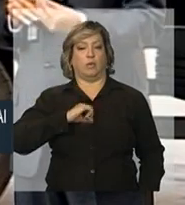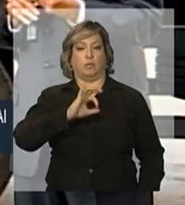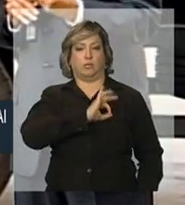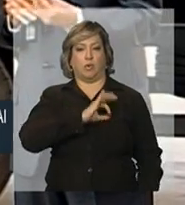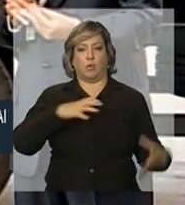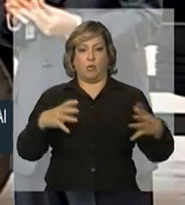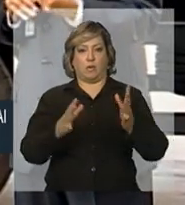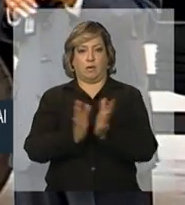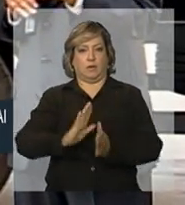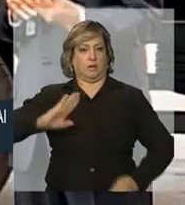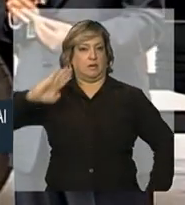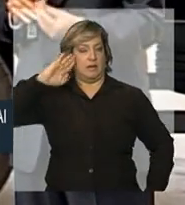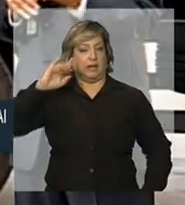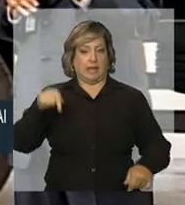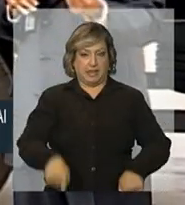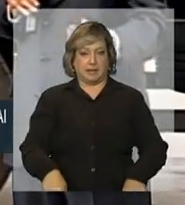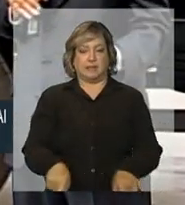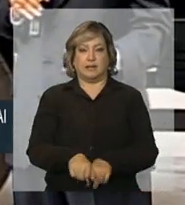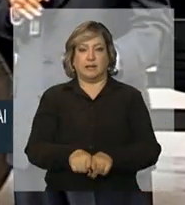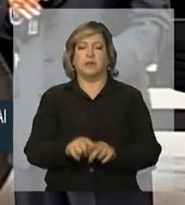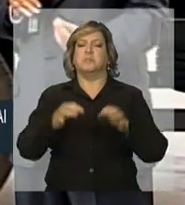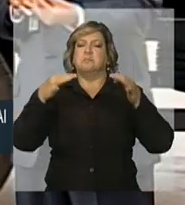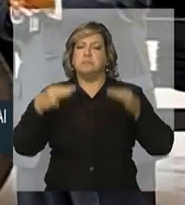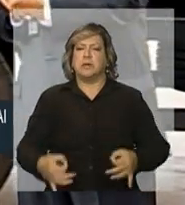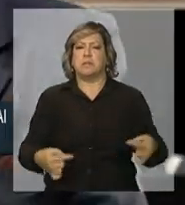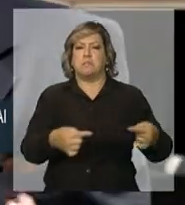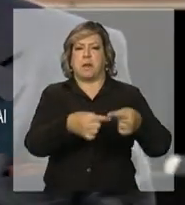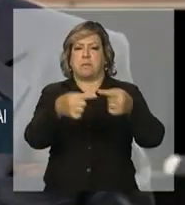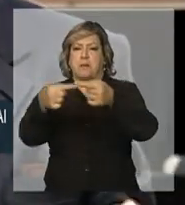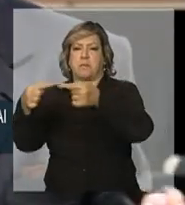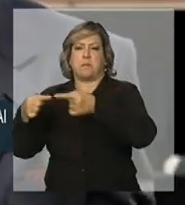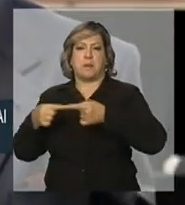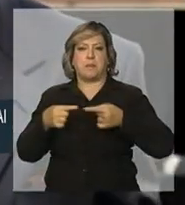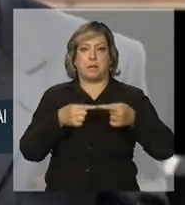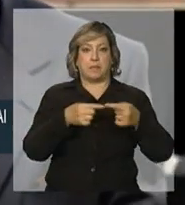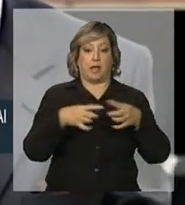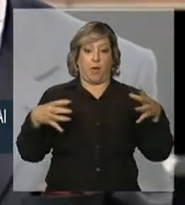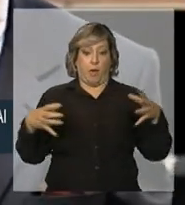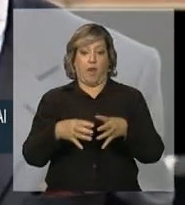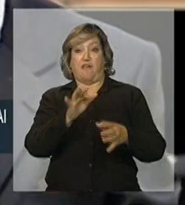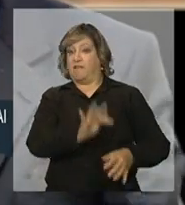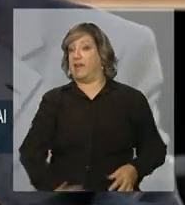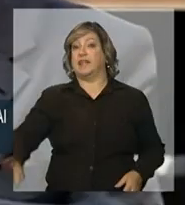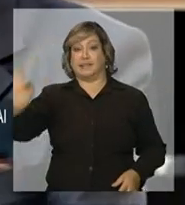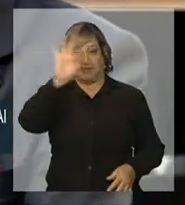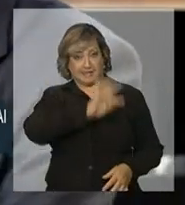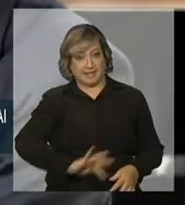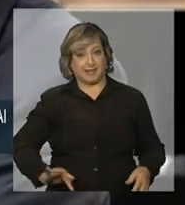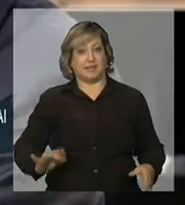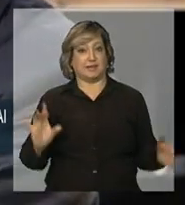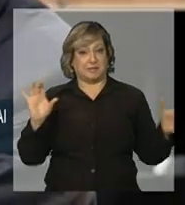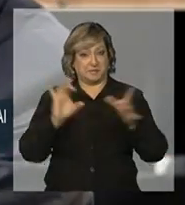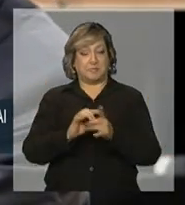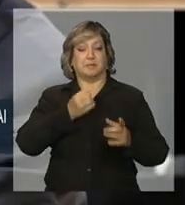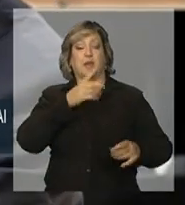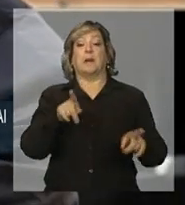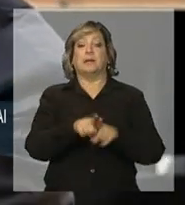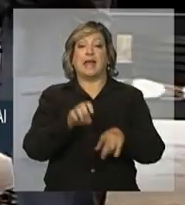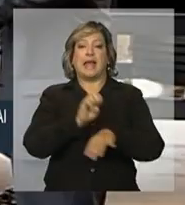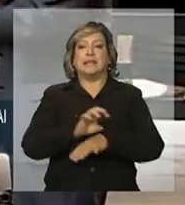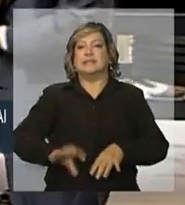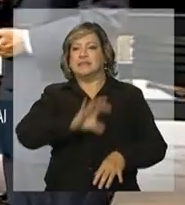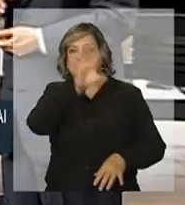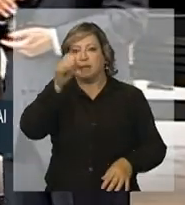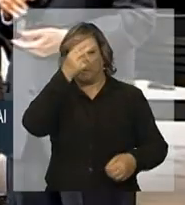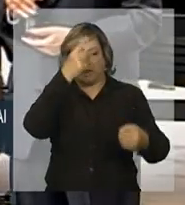é o perfeito entrosamento, não só entre os órgãos federais, o que também é natural, mas com os órgãos também estaduais